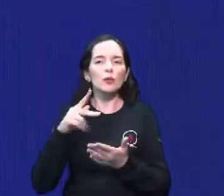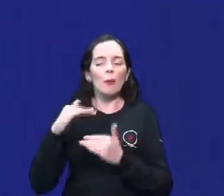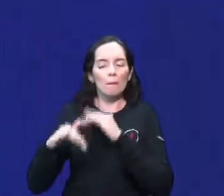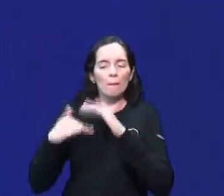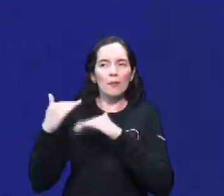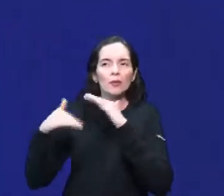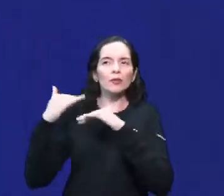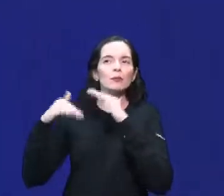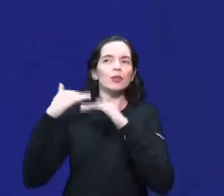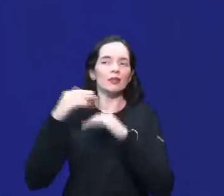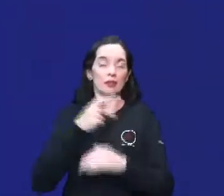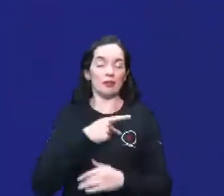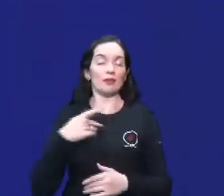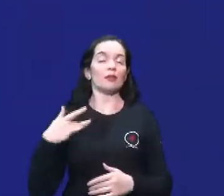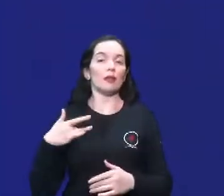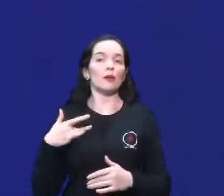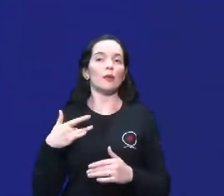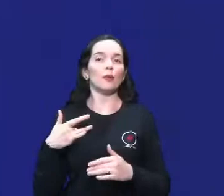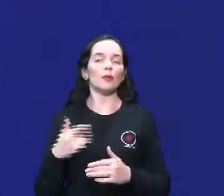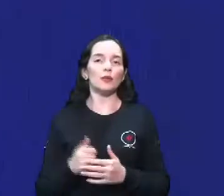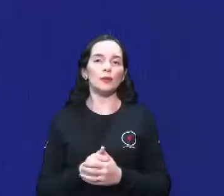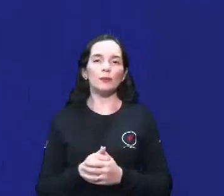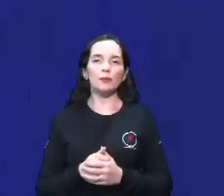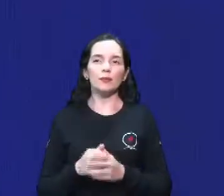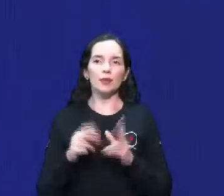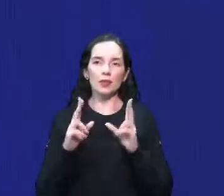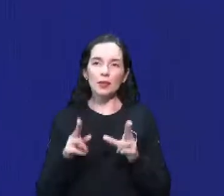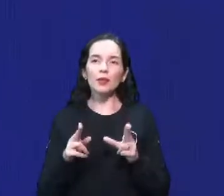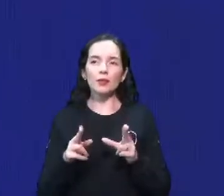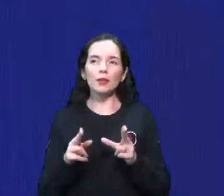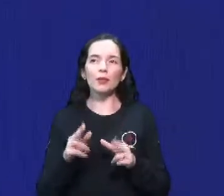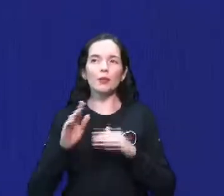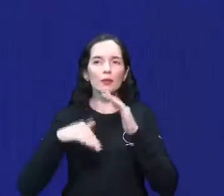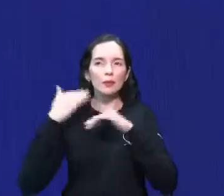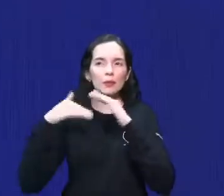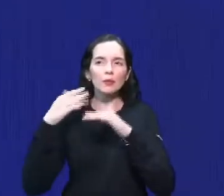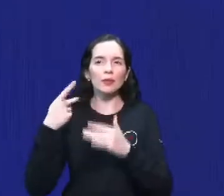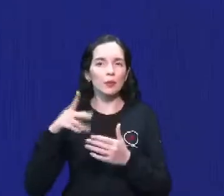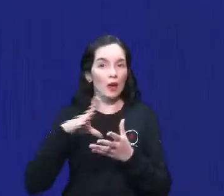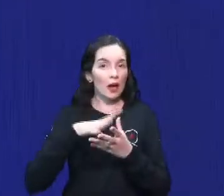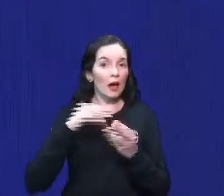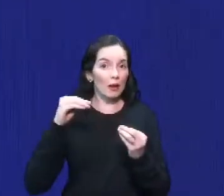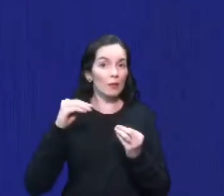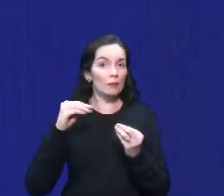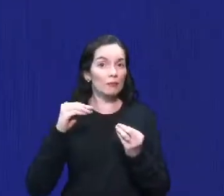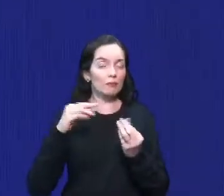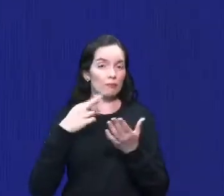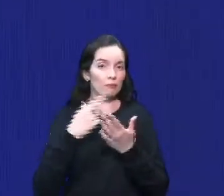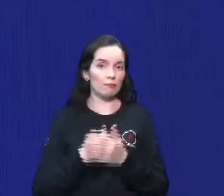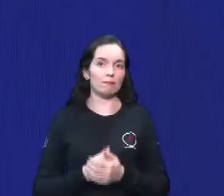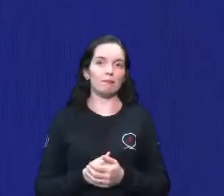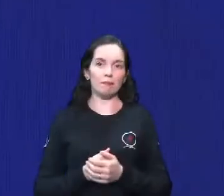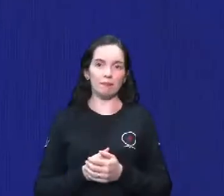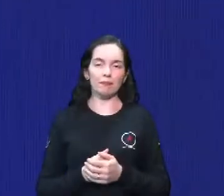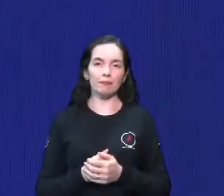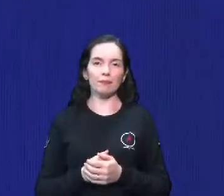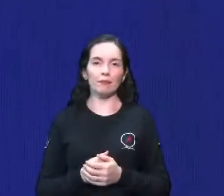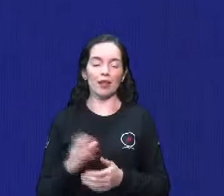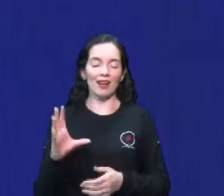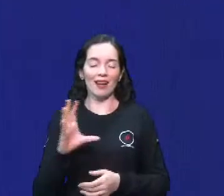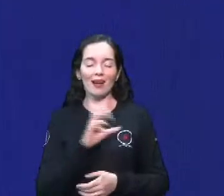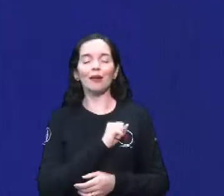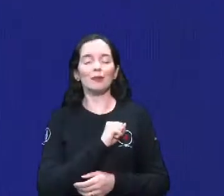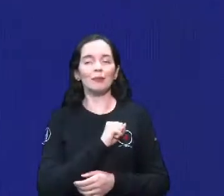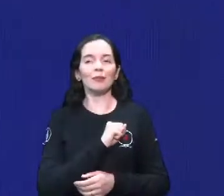saúde, assim como é próspera a tua alma. Estou lendo Revista e Atualizada, a versão. Amado, acima